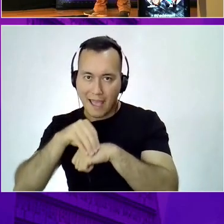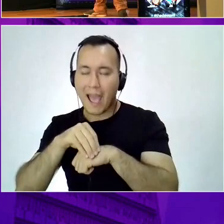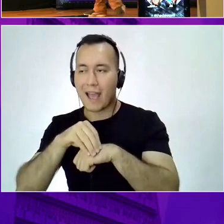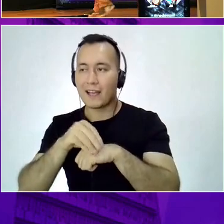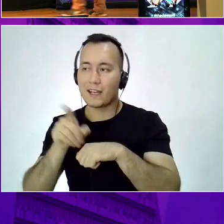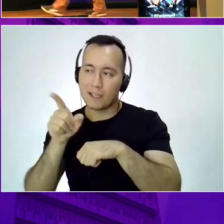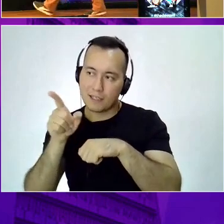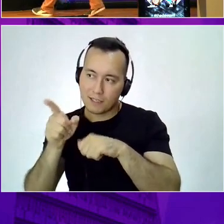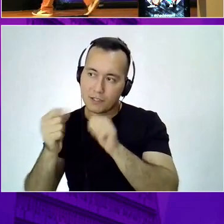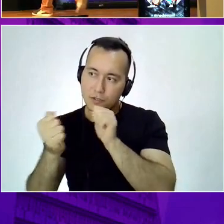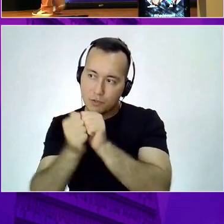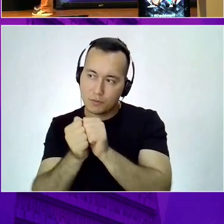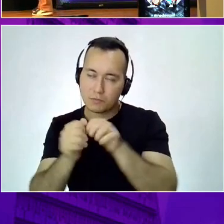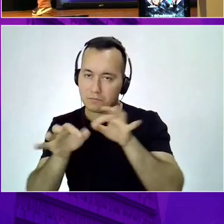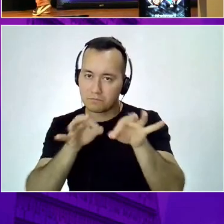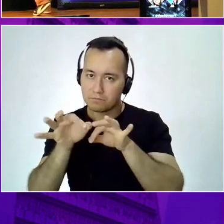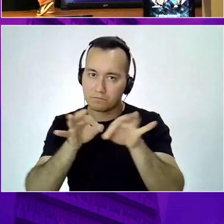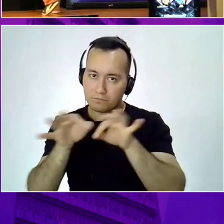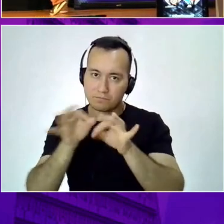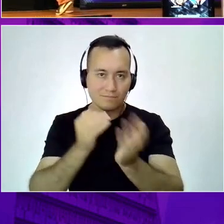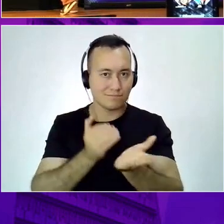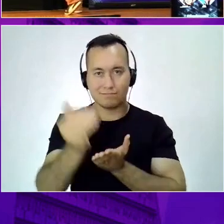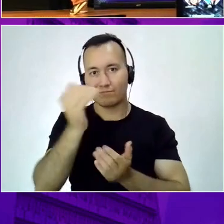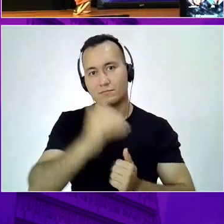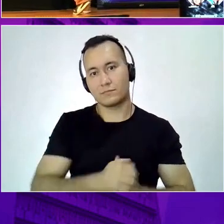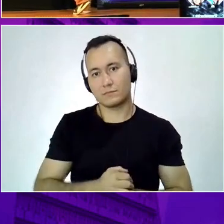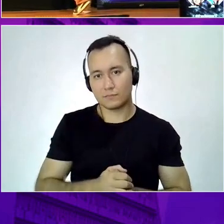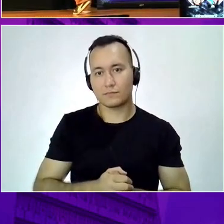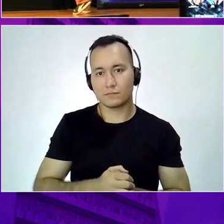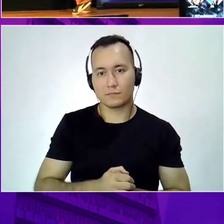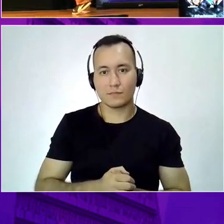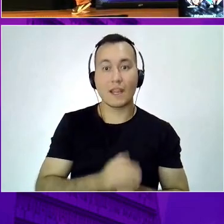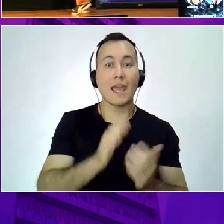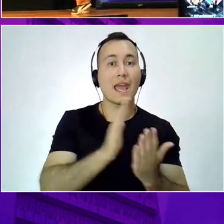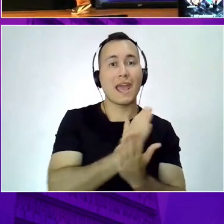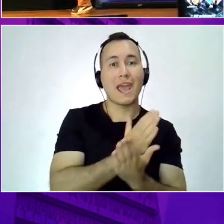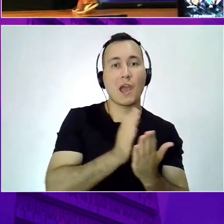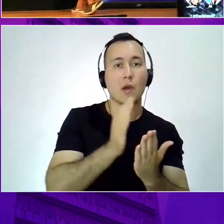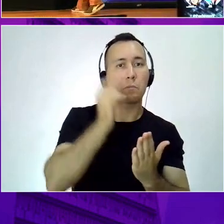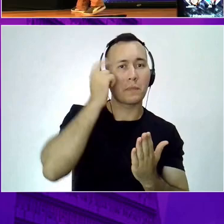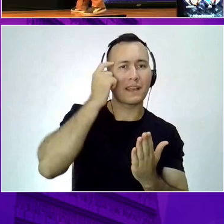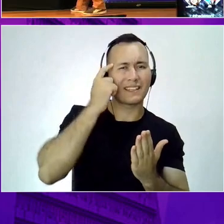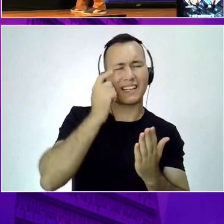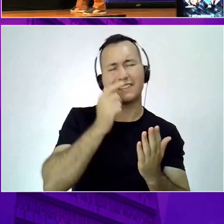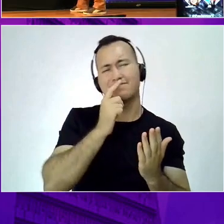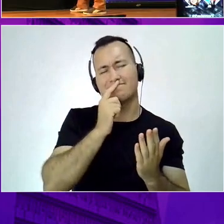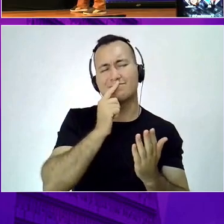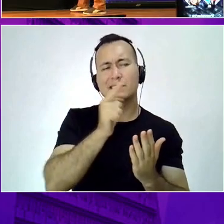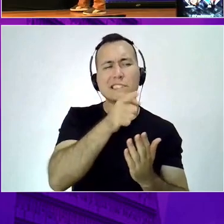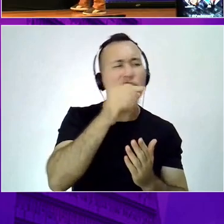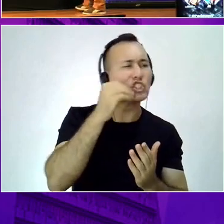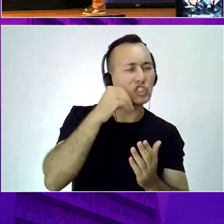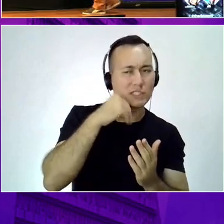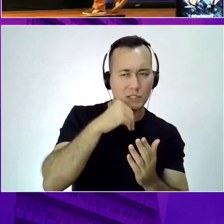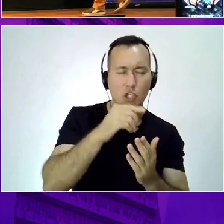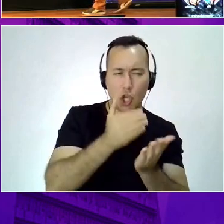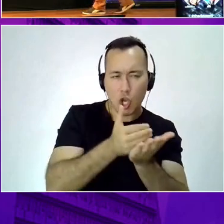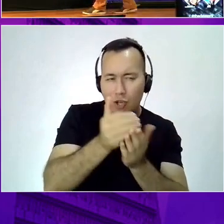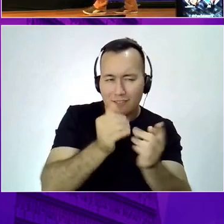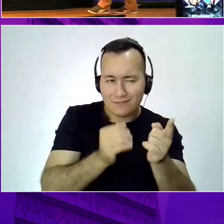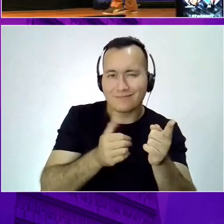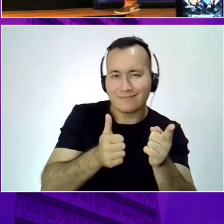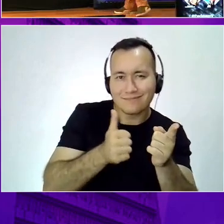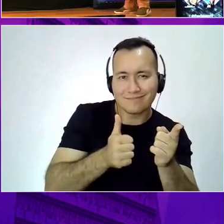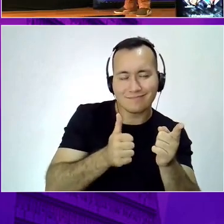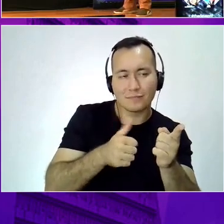que, cara, não adianta começar por aqui, só vai levar pedrada. Começar por aqui também vai ser ruim, né? Começa onde está favorável.